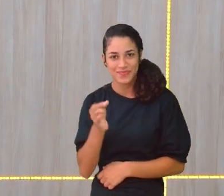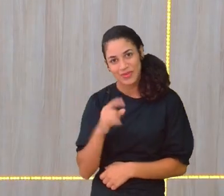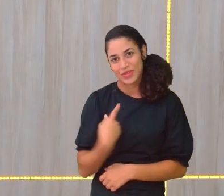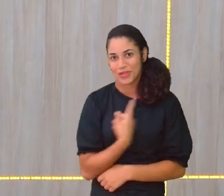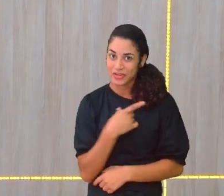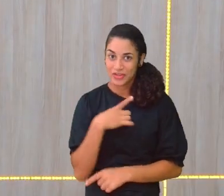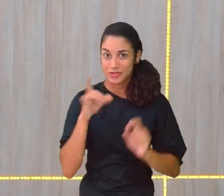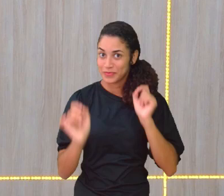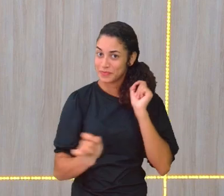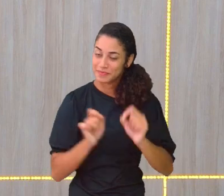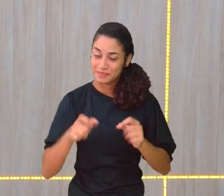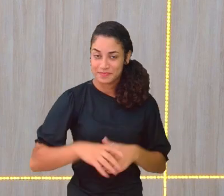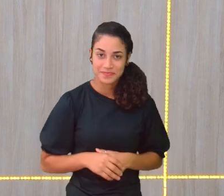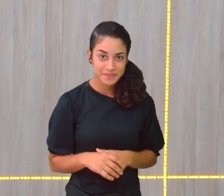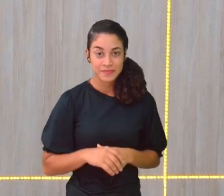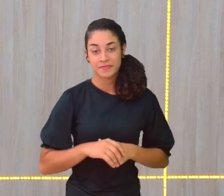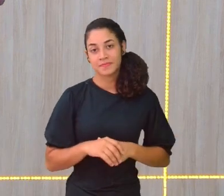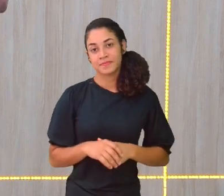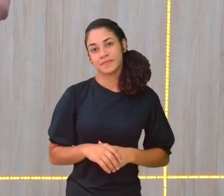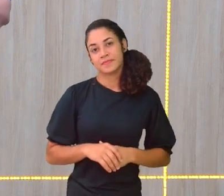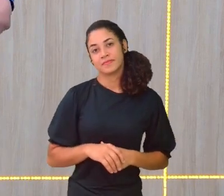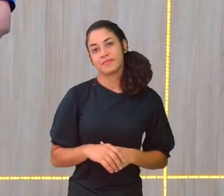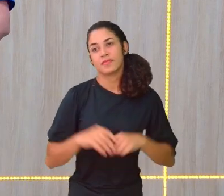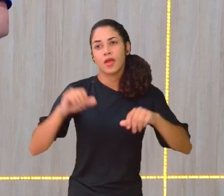ó, uma